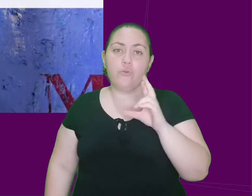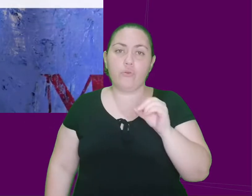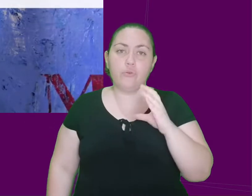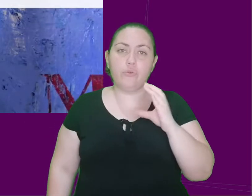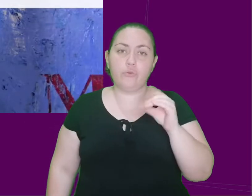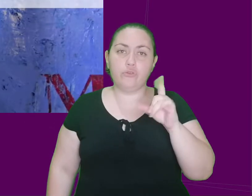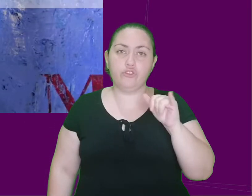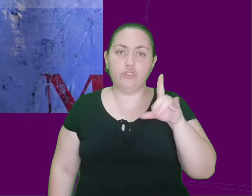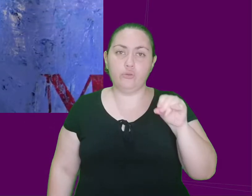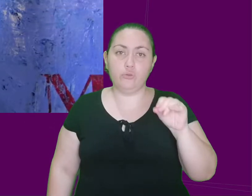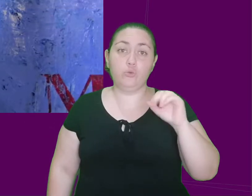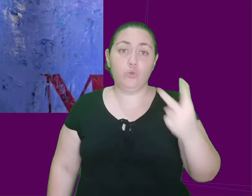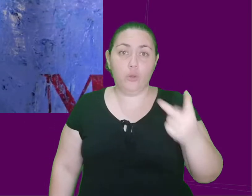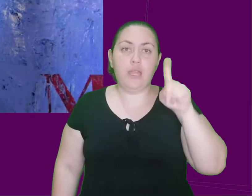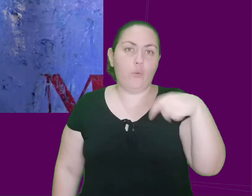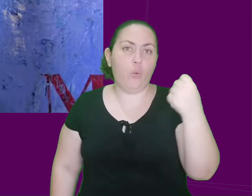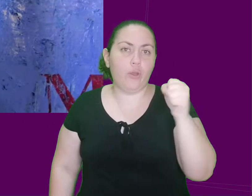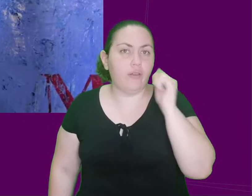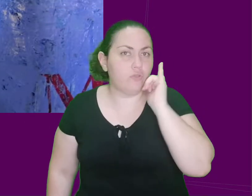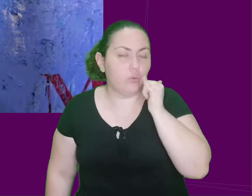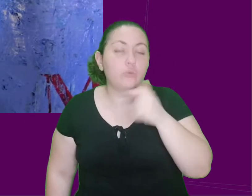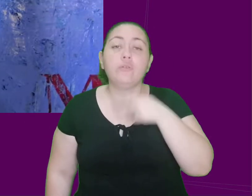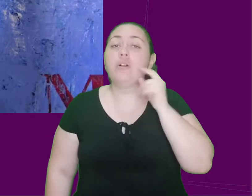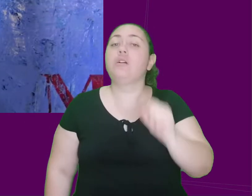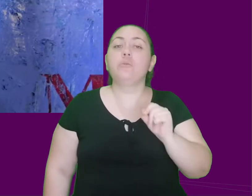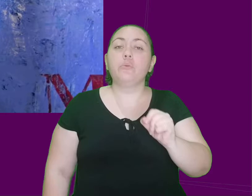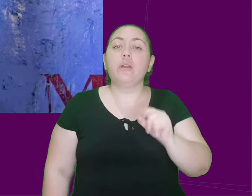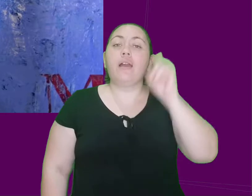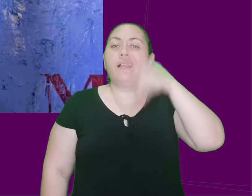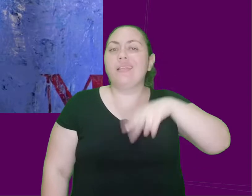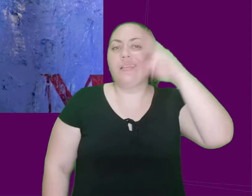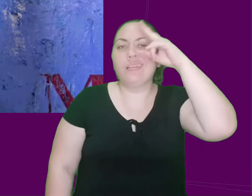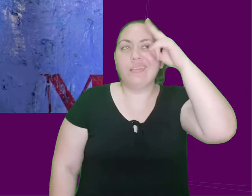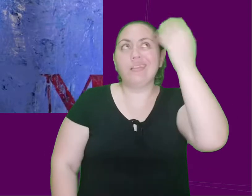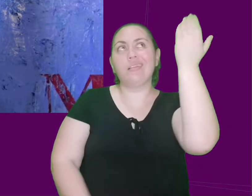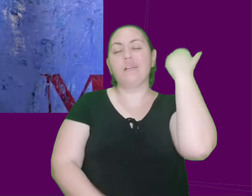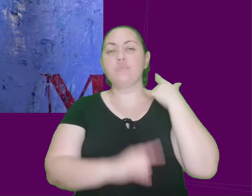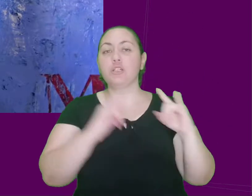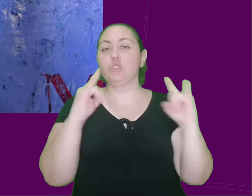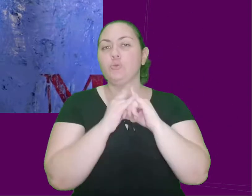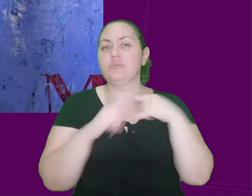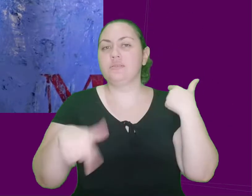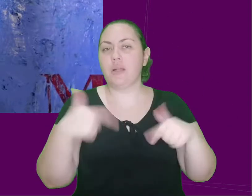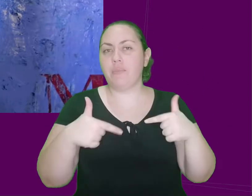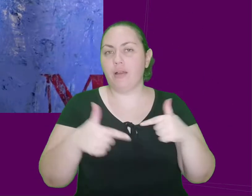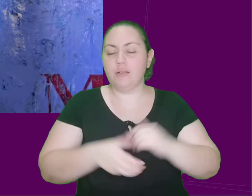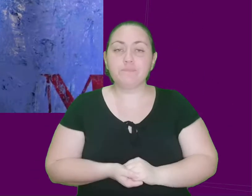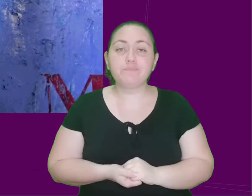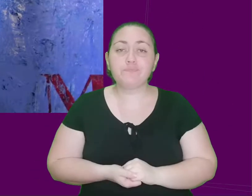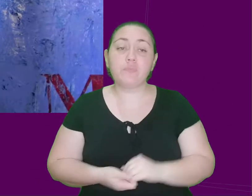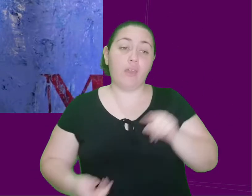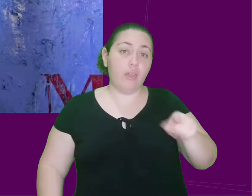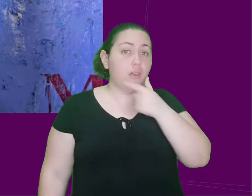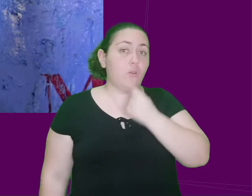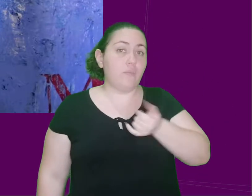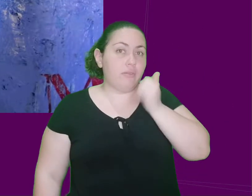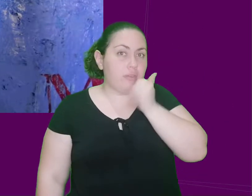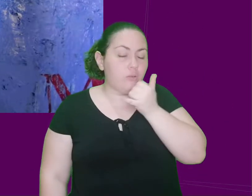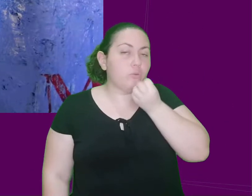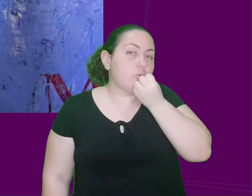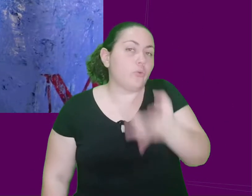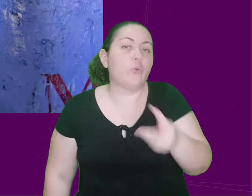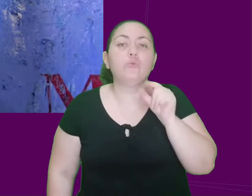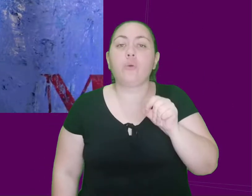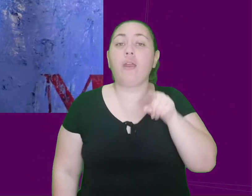da obra. Nele, o narrador rememora seu percurso dentro de uma instituição, a instituição em que ele trabalha. E esse